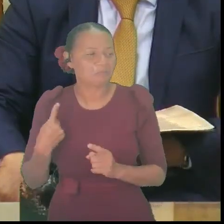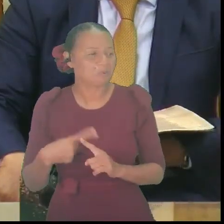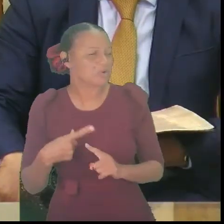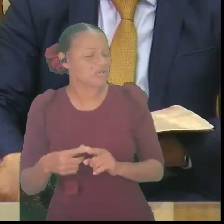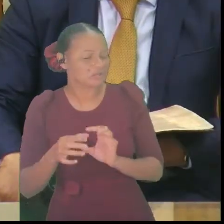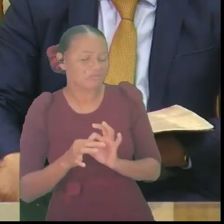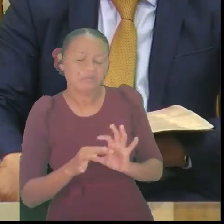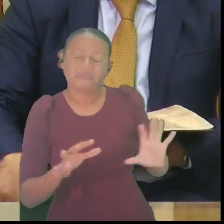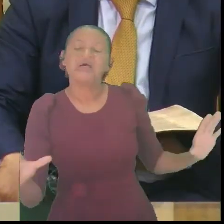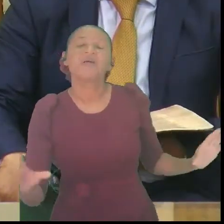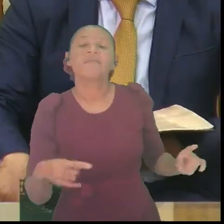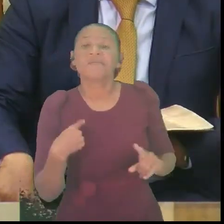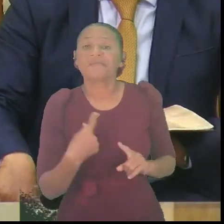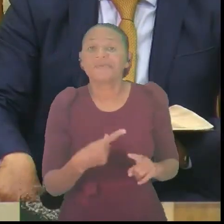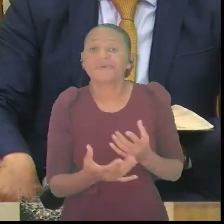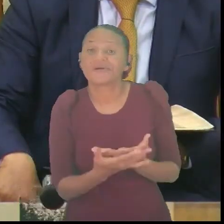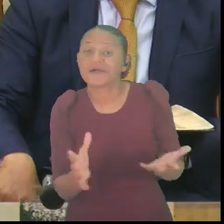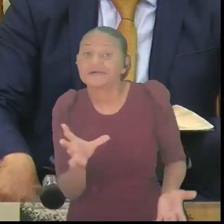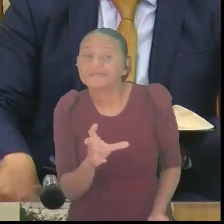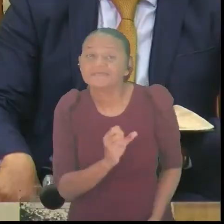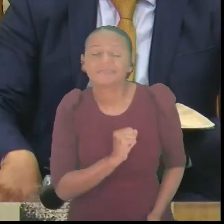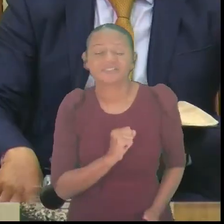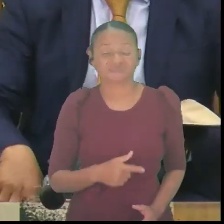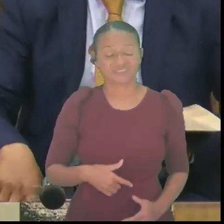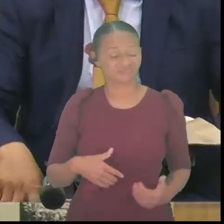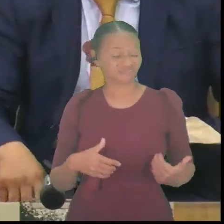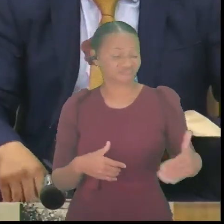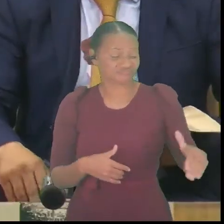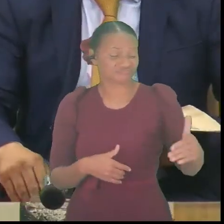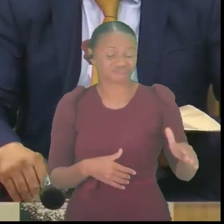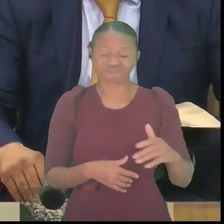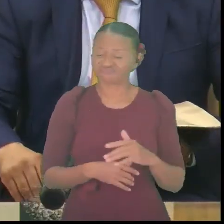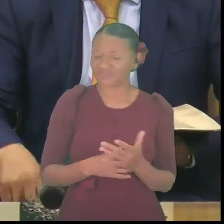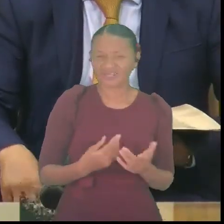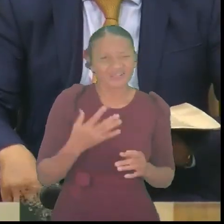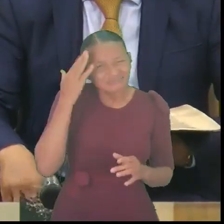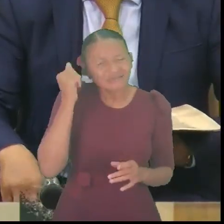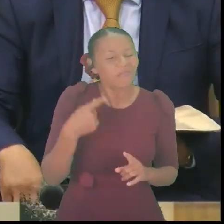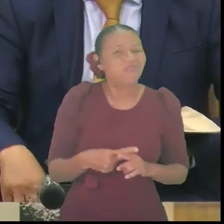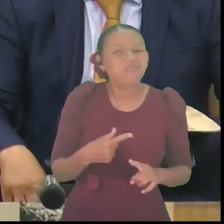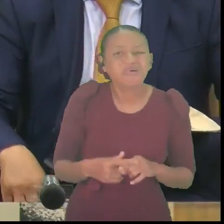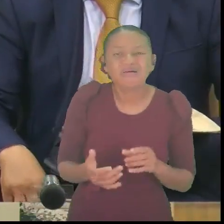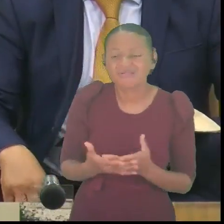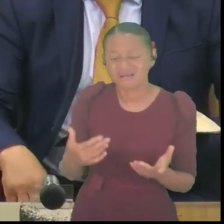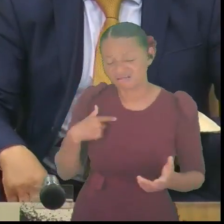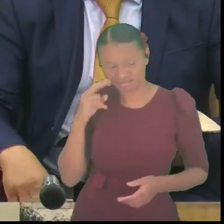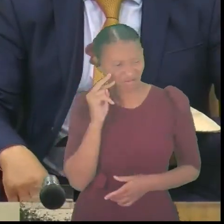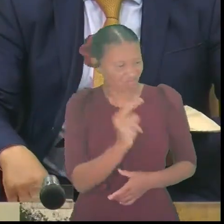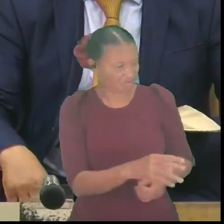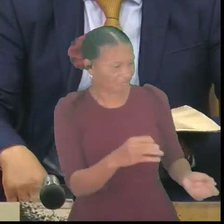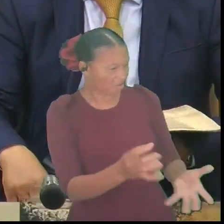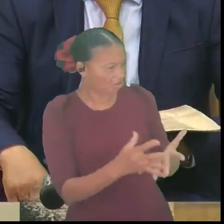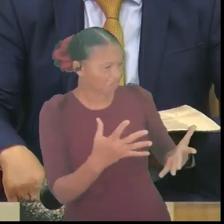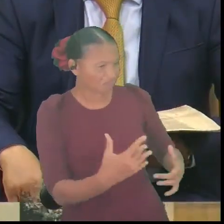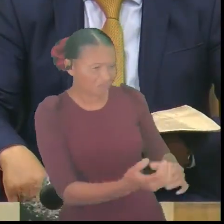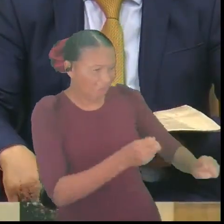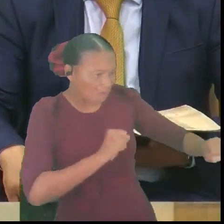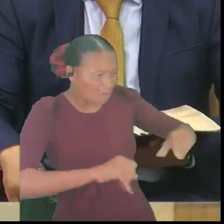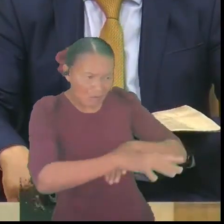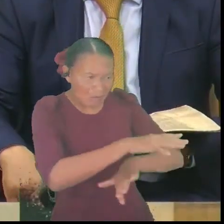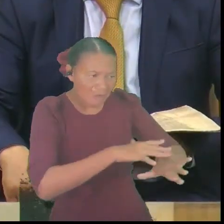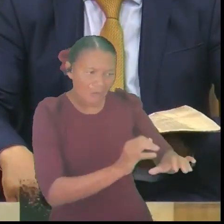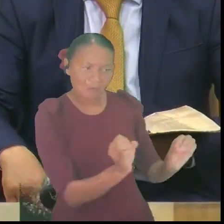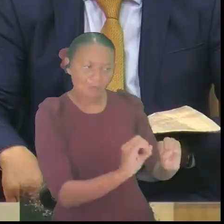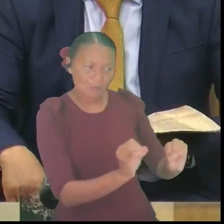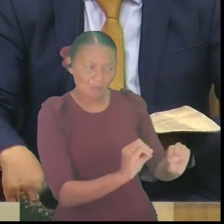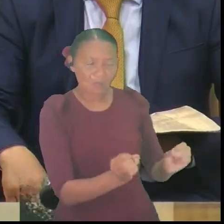Jesus? Foi exatamente, queridos irmãos, a indiferença. Sabe por quê? Porque ele queria ver um milagre. Jesus não operou milagre. Se